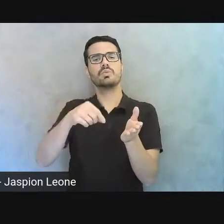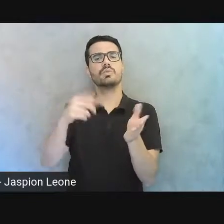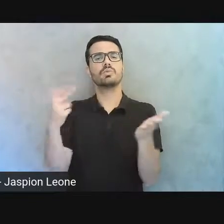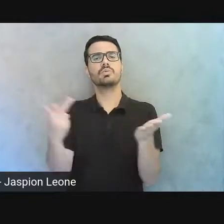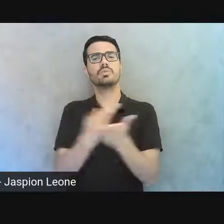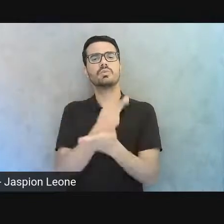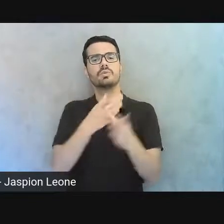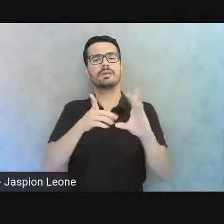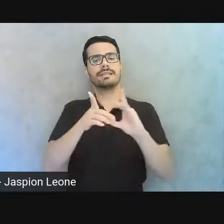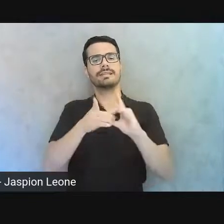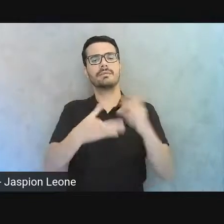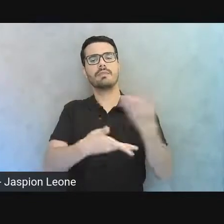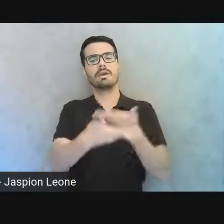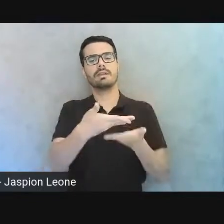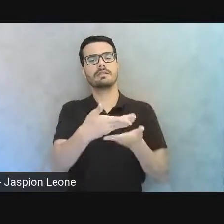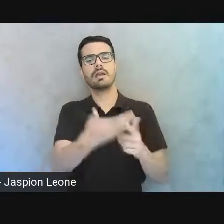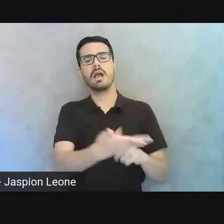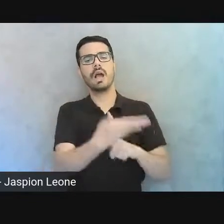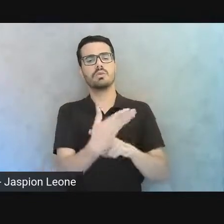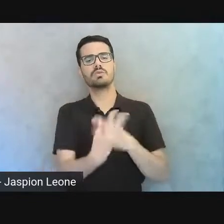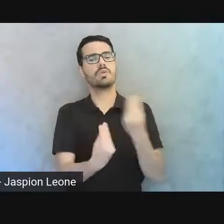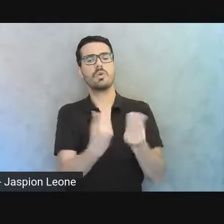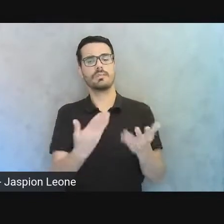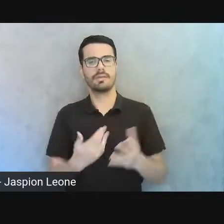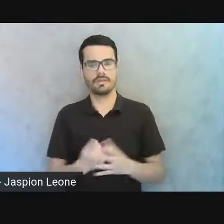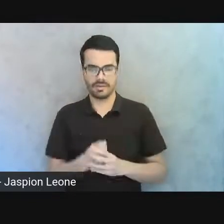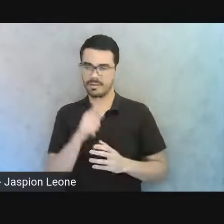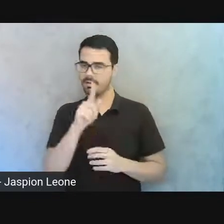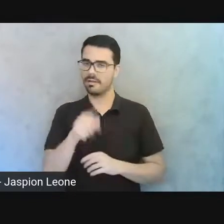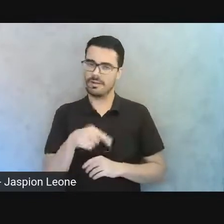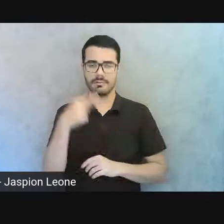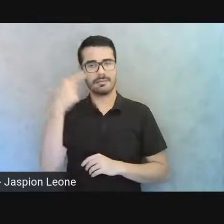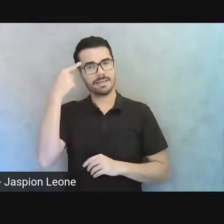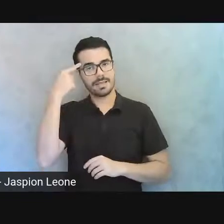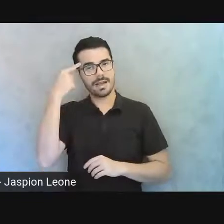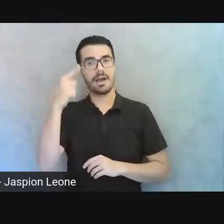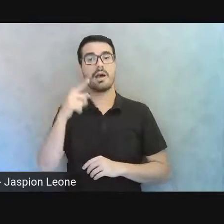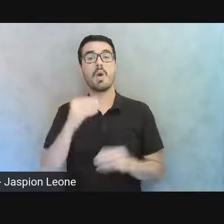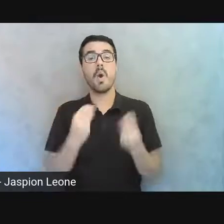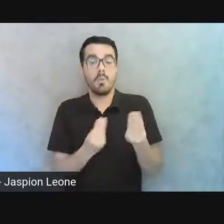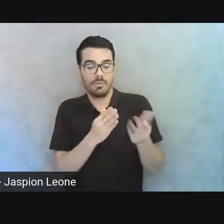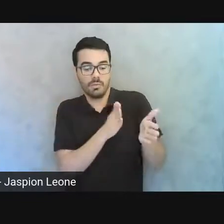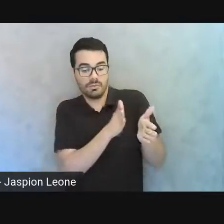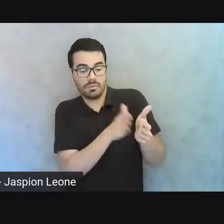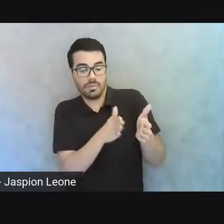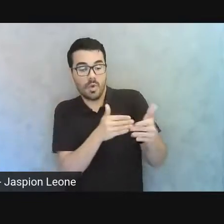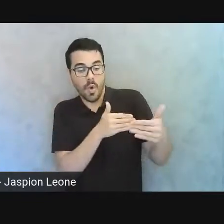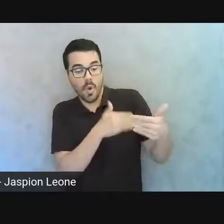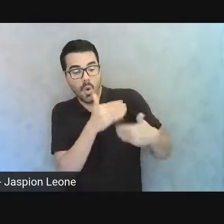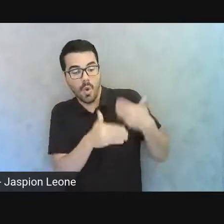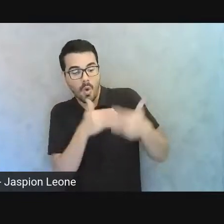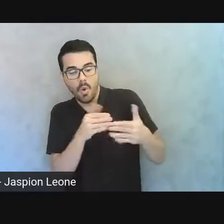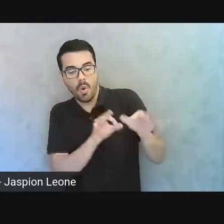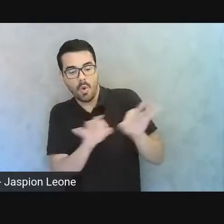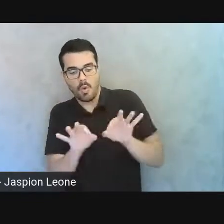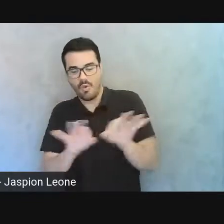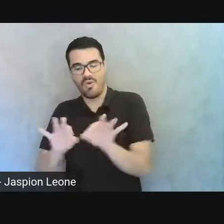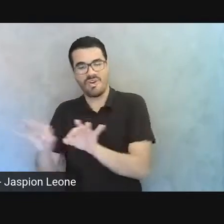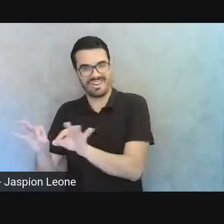minimamente realistas sobre o que significa tentar montar uma rotina democrática, né? Você tem